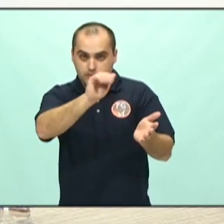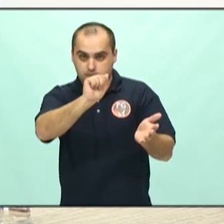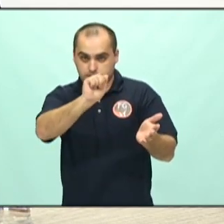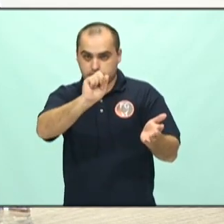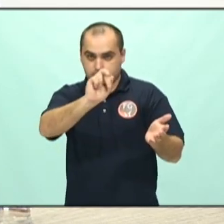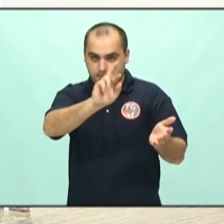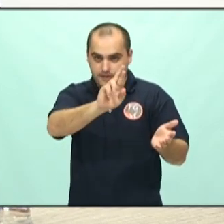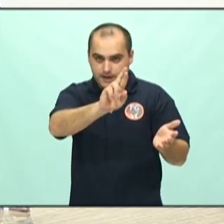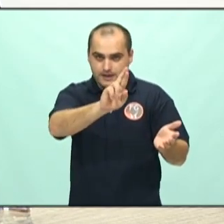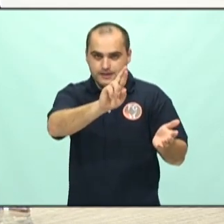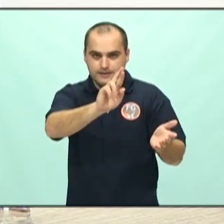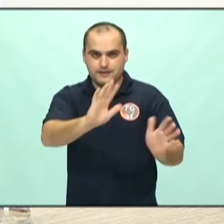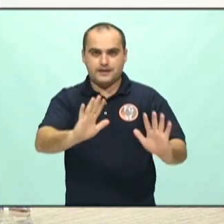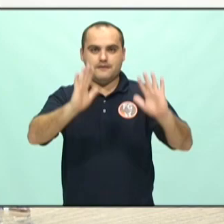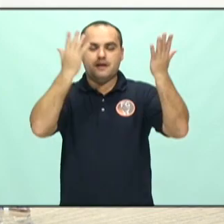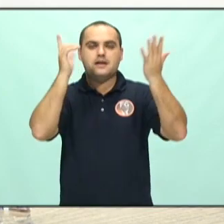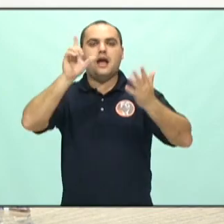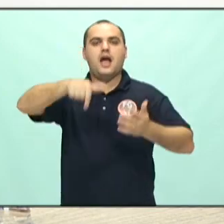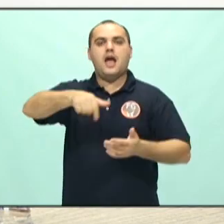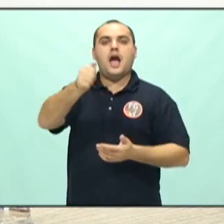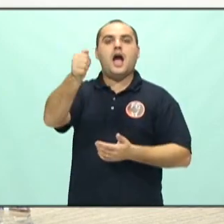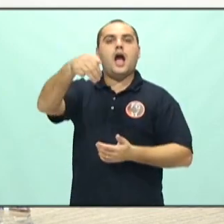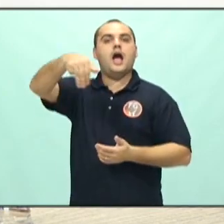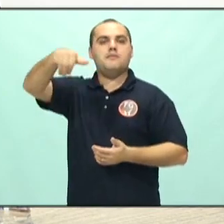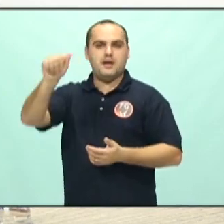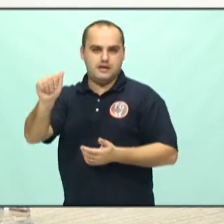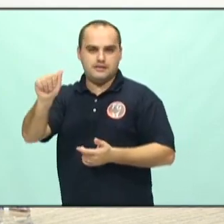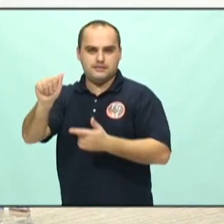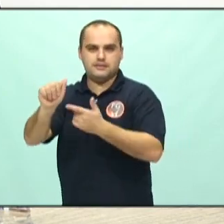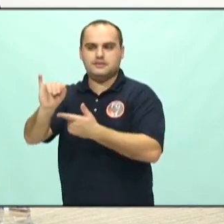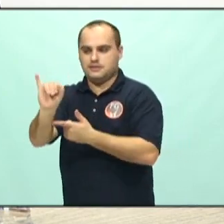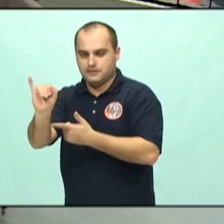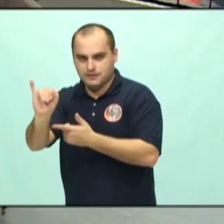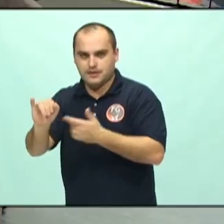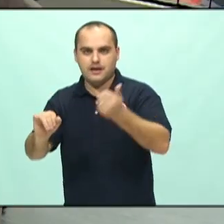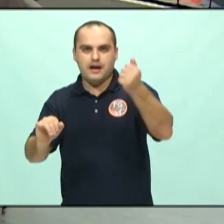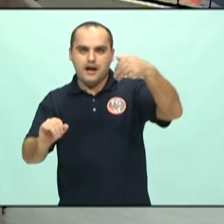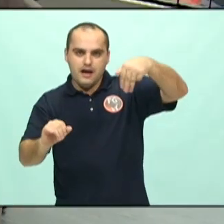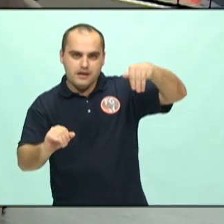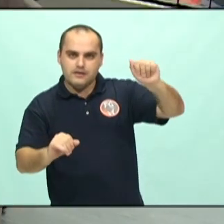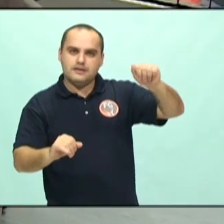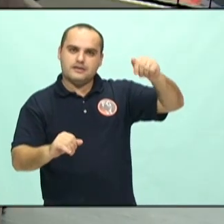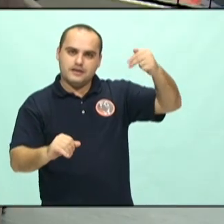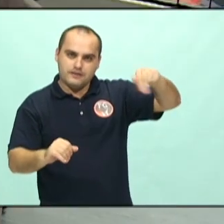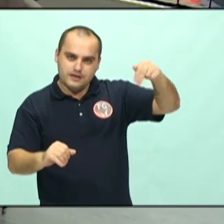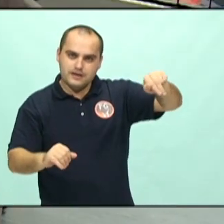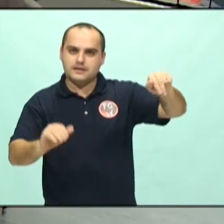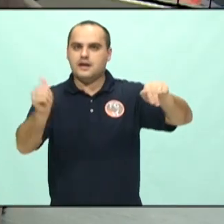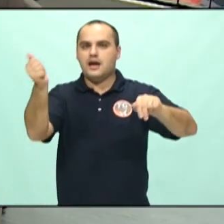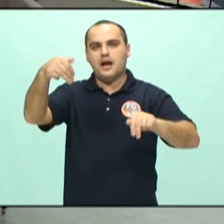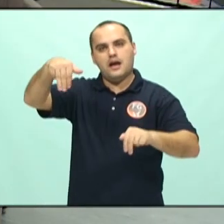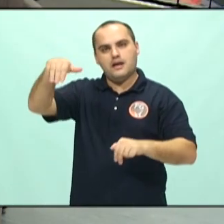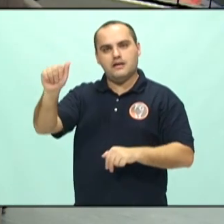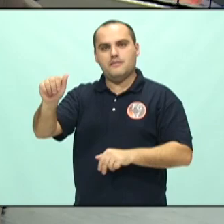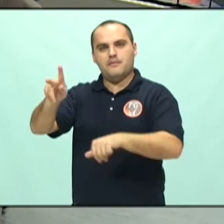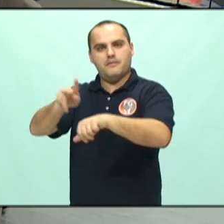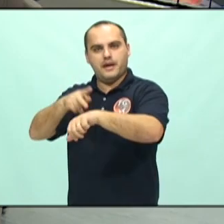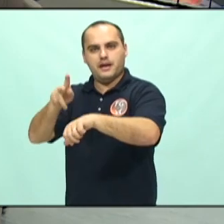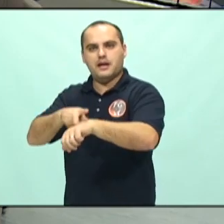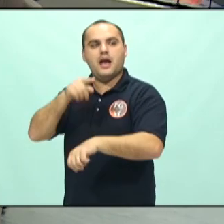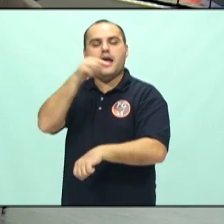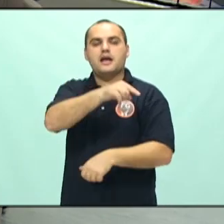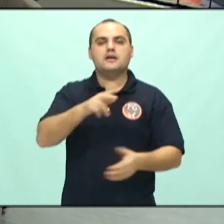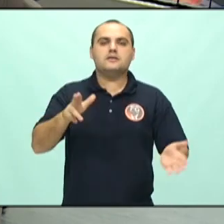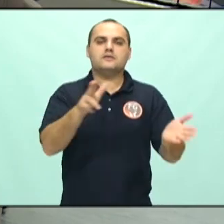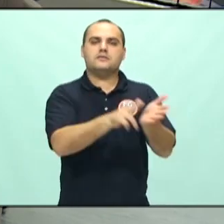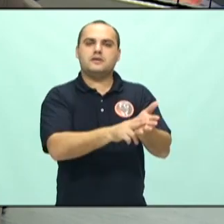Associação dos Autistas dos respectivos municípios, né, a AMA de Itajaí, a AMA de Navegantes e a AMA de Penha. Elas vão estar assumindo o